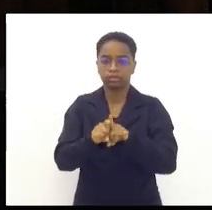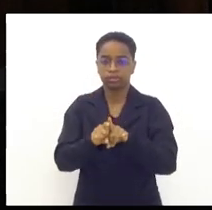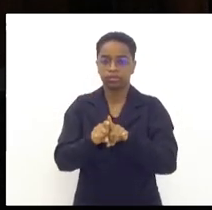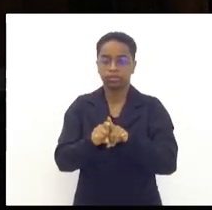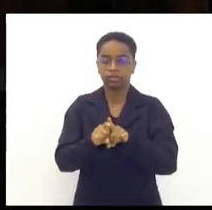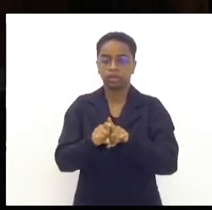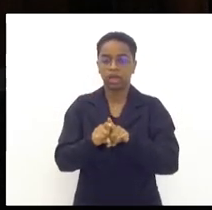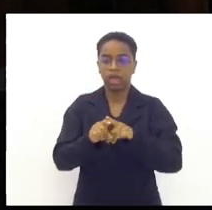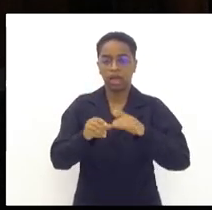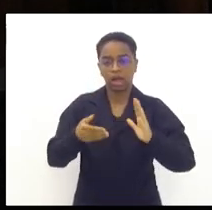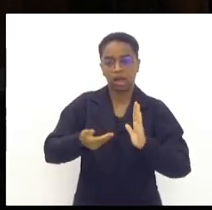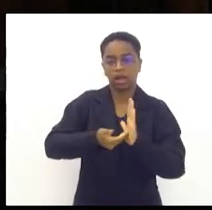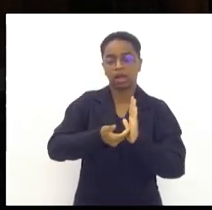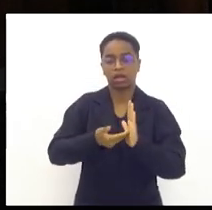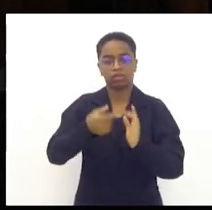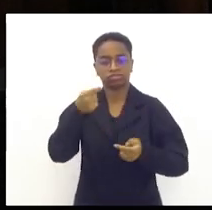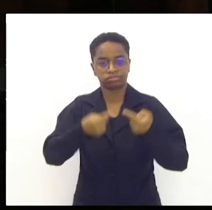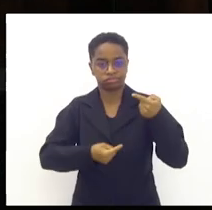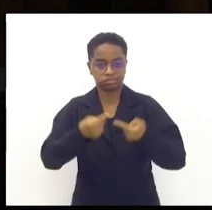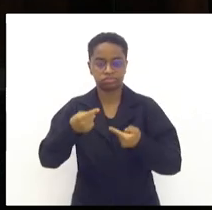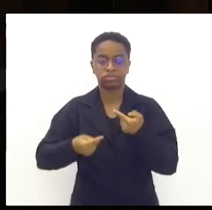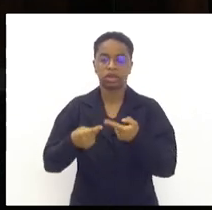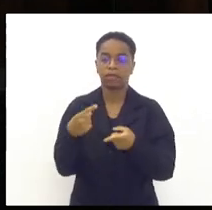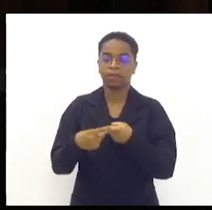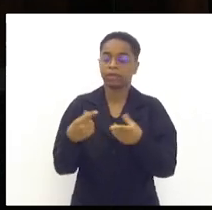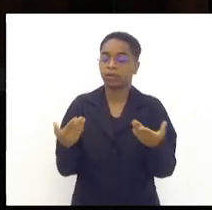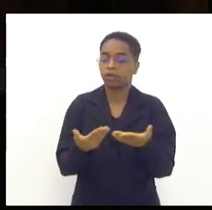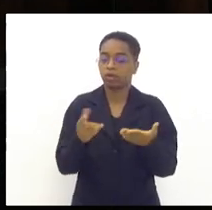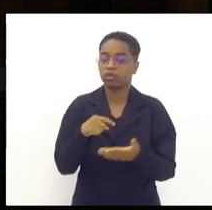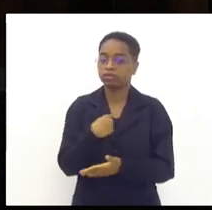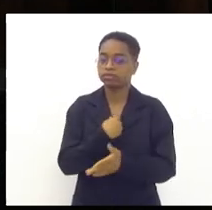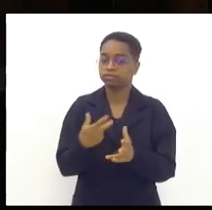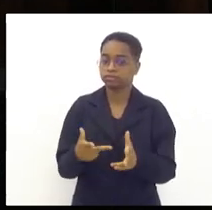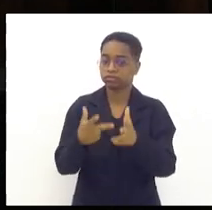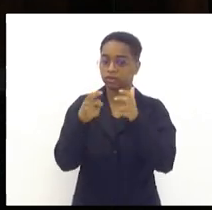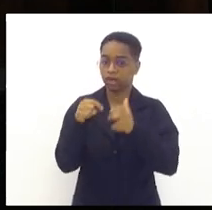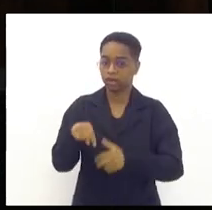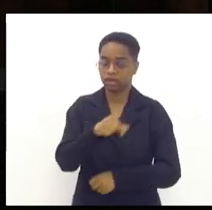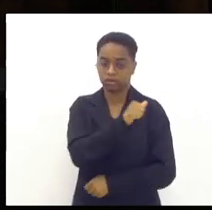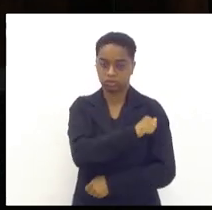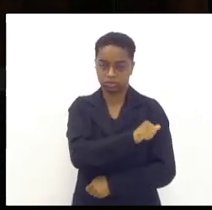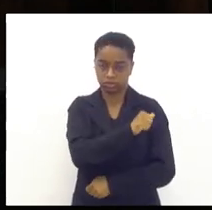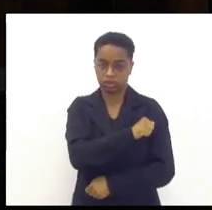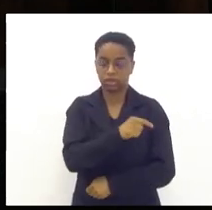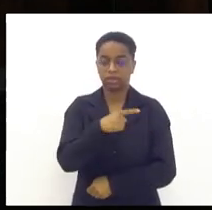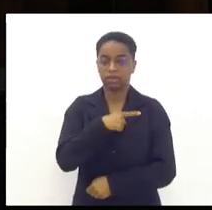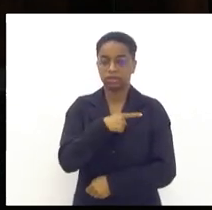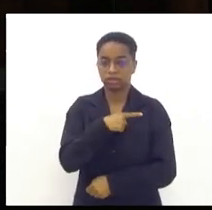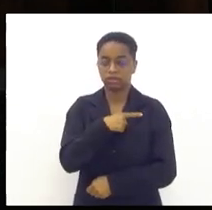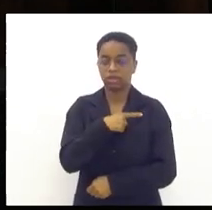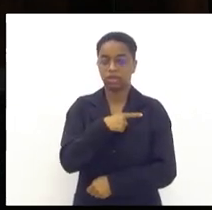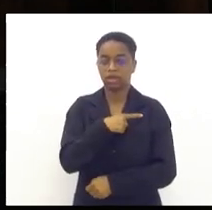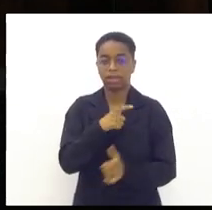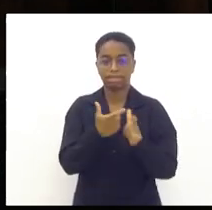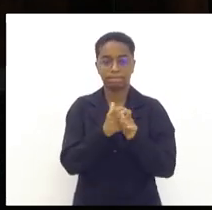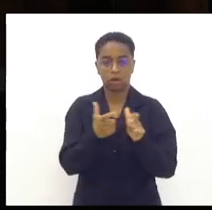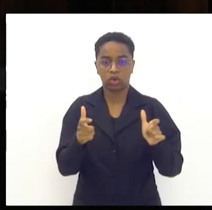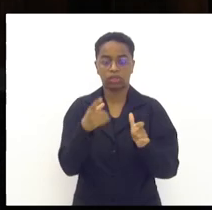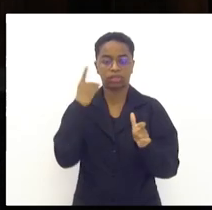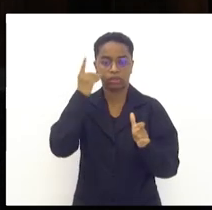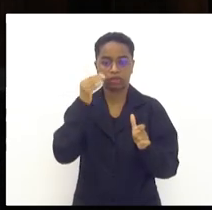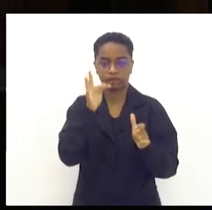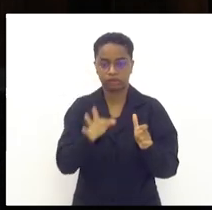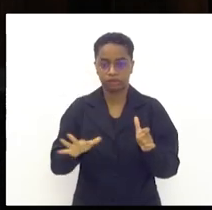para o debate, tendo em vista que, nesse momento, o Rio de Janeiro tem o maior número de deputados federais